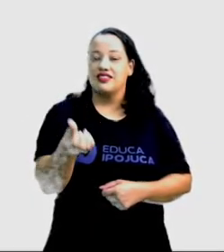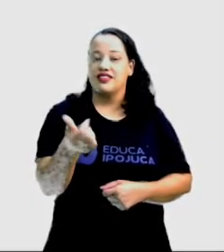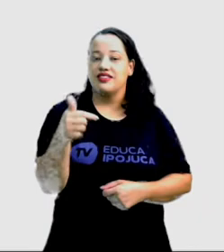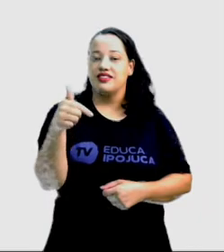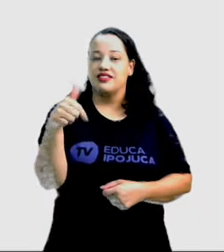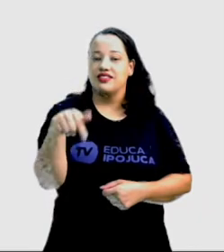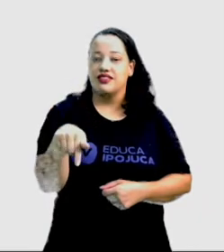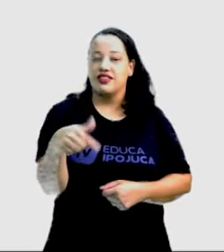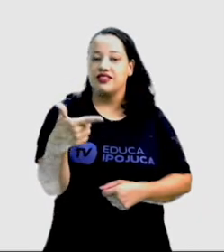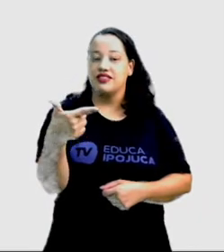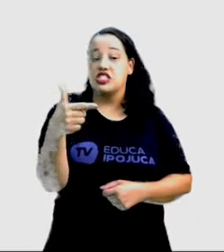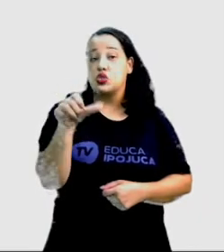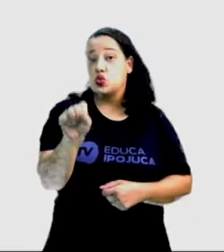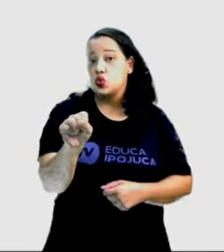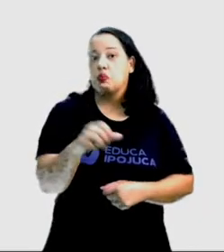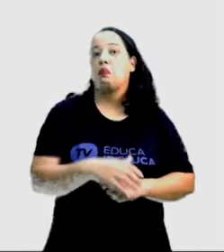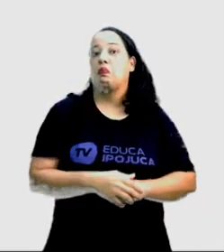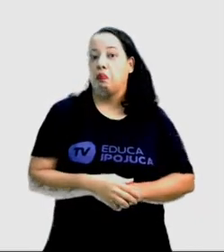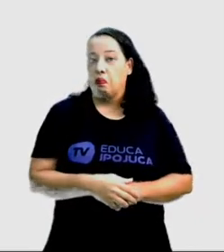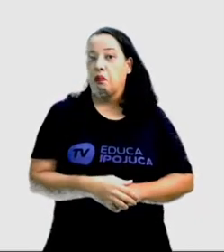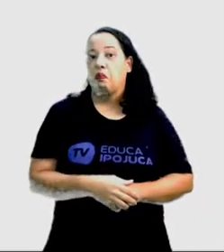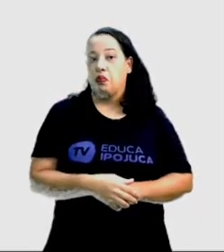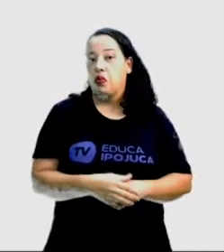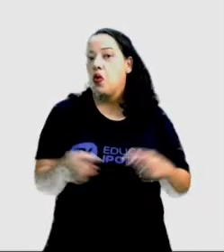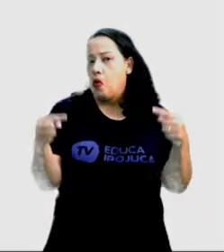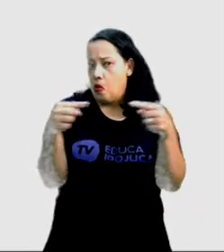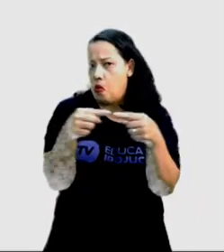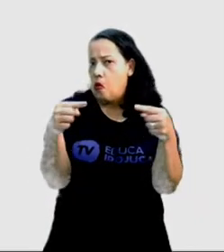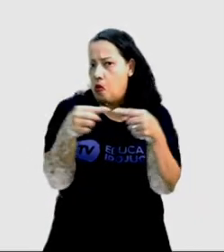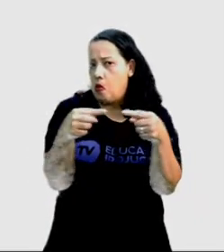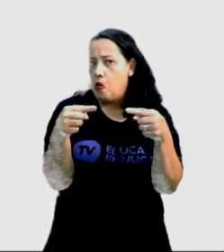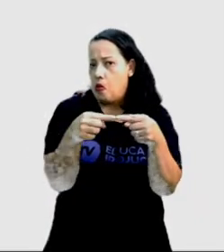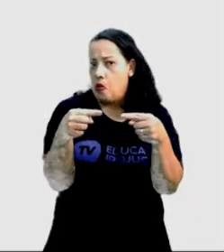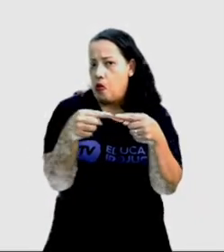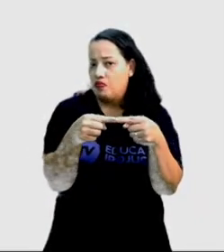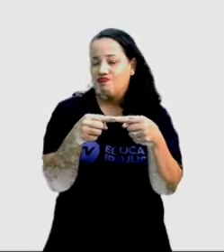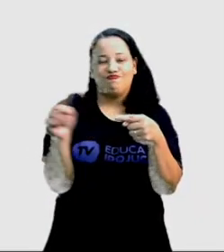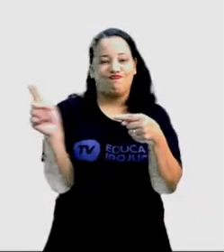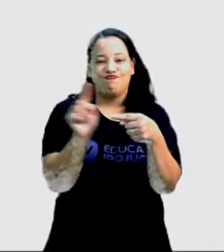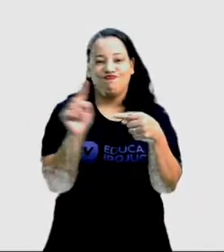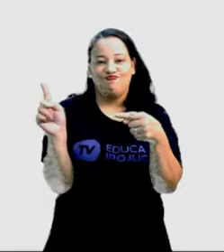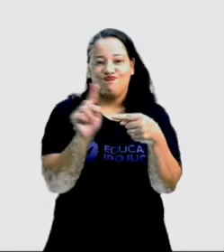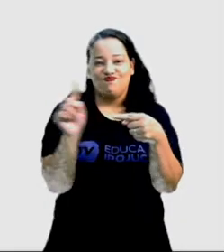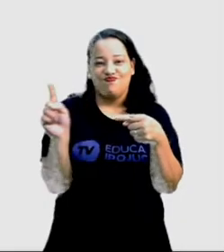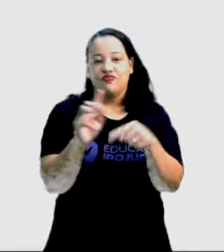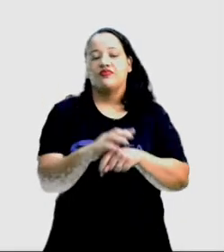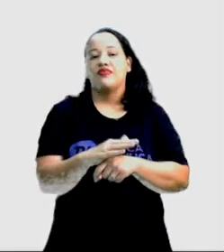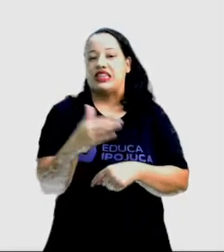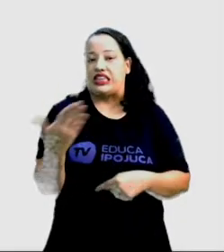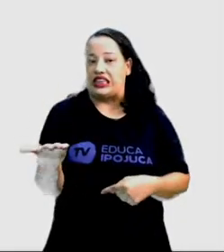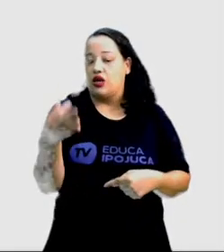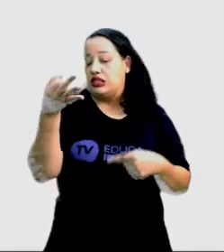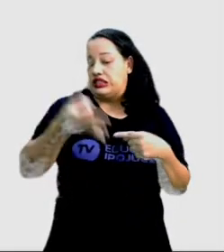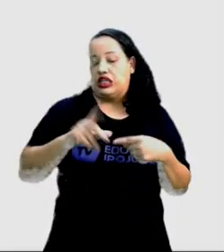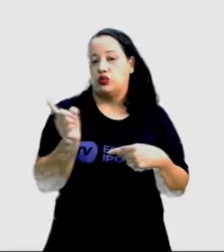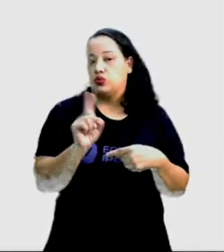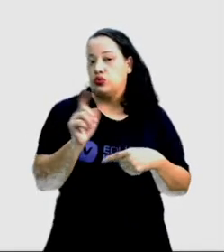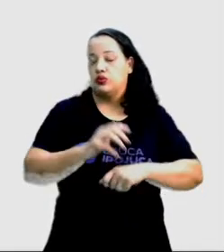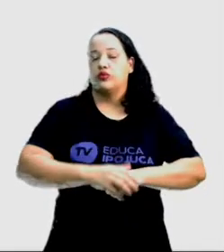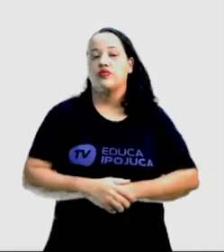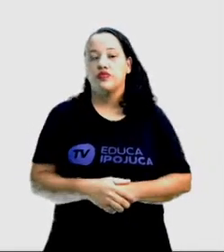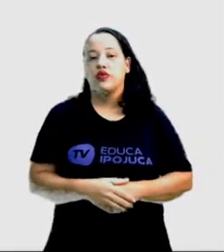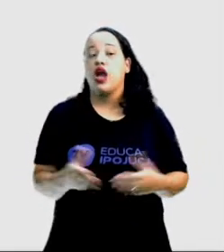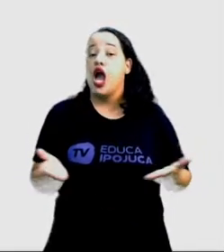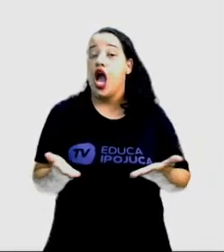16, 17 e 18. Bateu o resultado, crianças? Não, então não está correto.